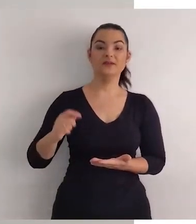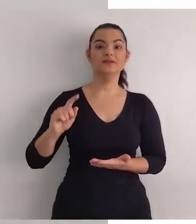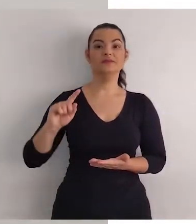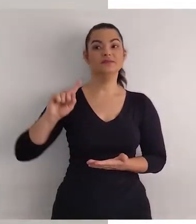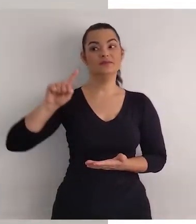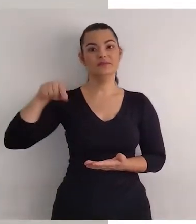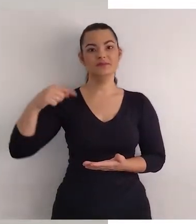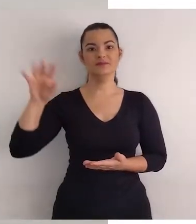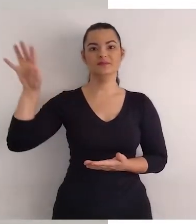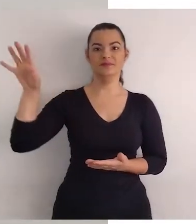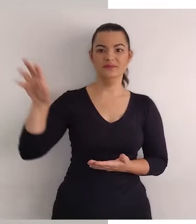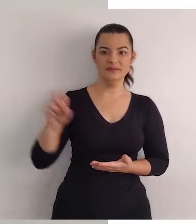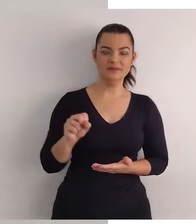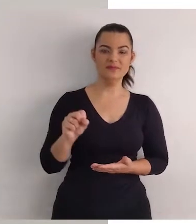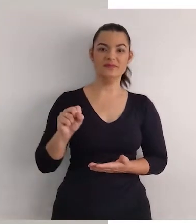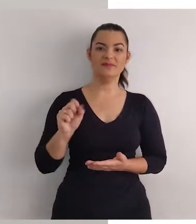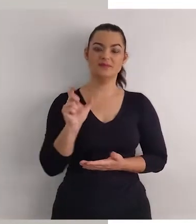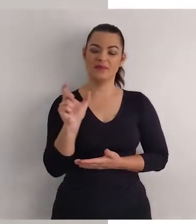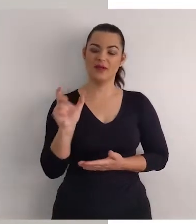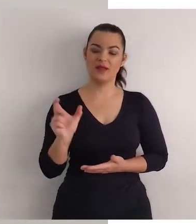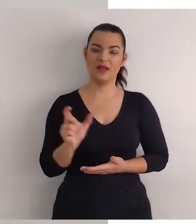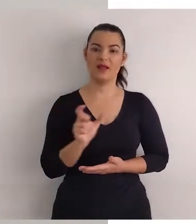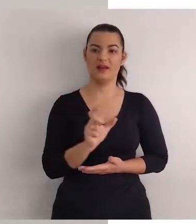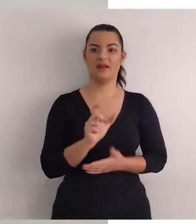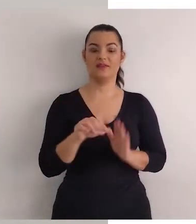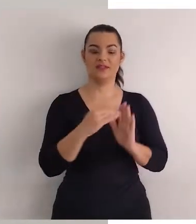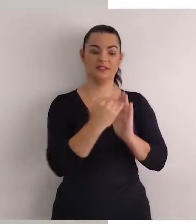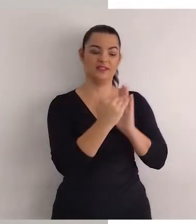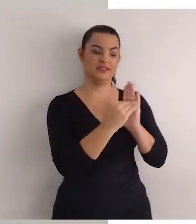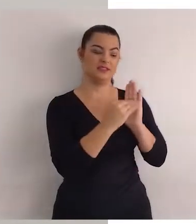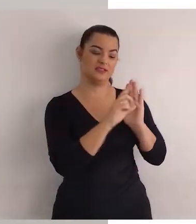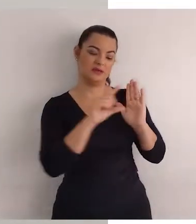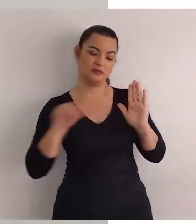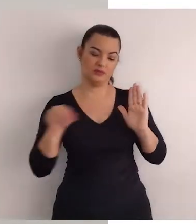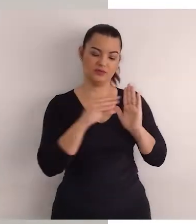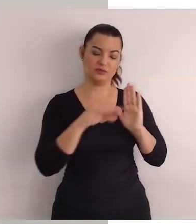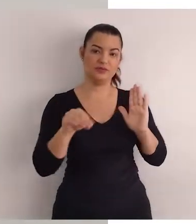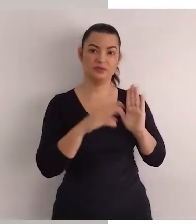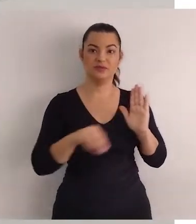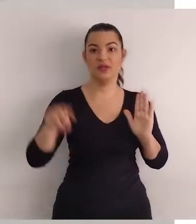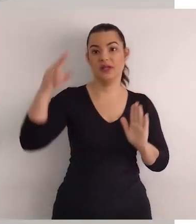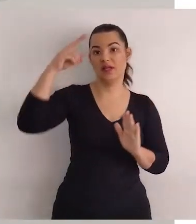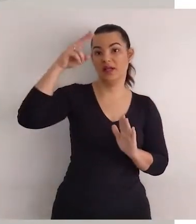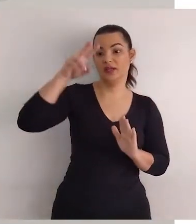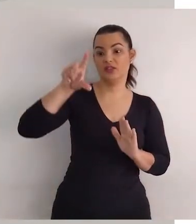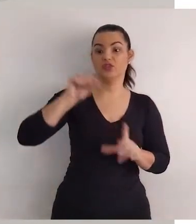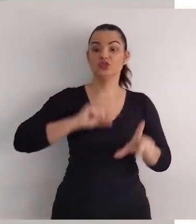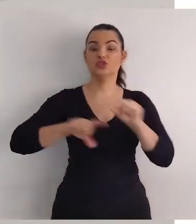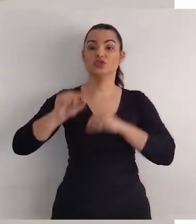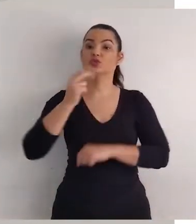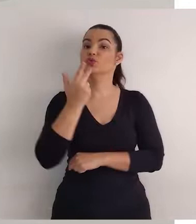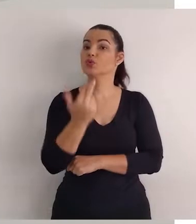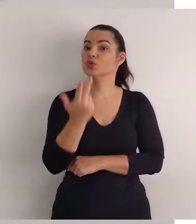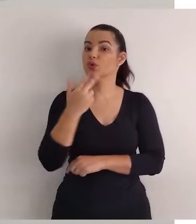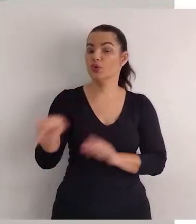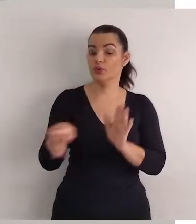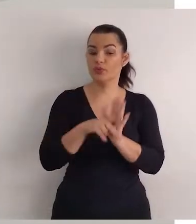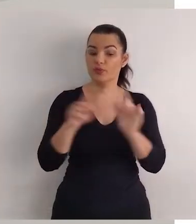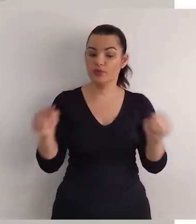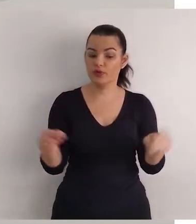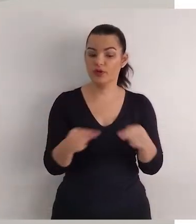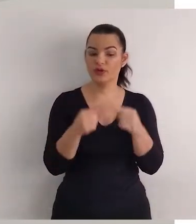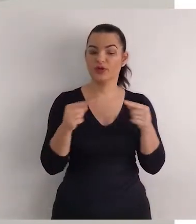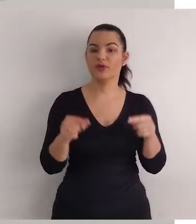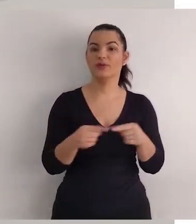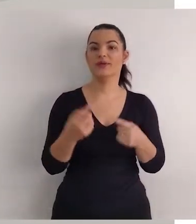minha lista. Então eu coloquei o medo. E eu escolhi cores também que me remetiam a esses sentimentos. Calma,